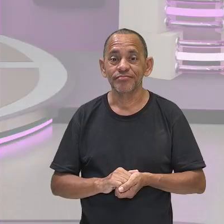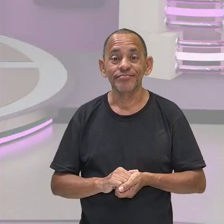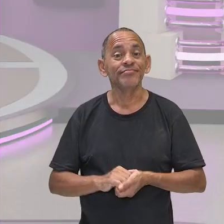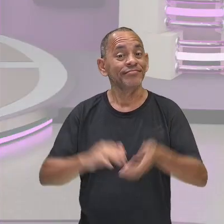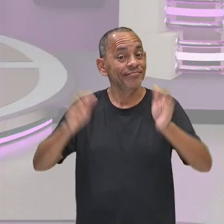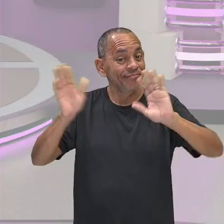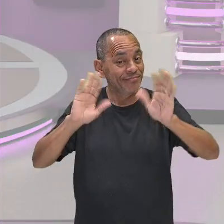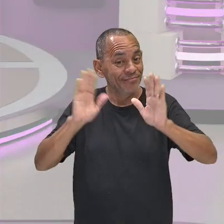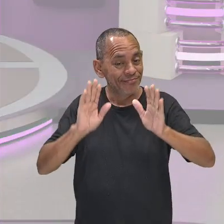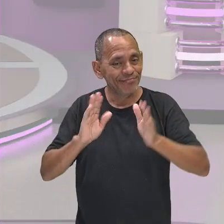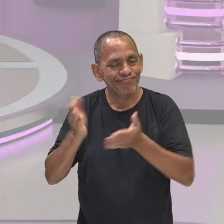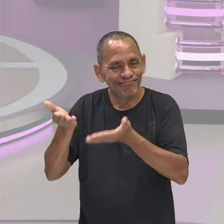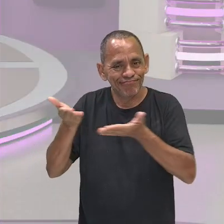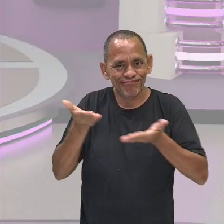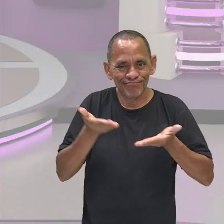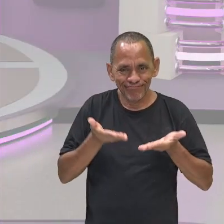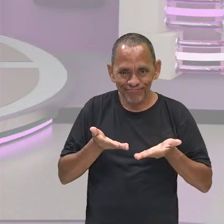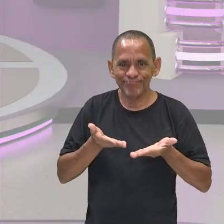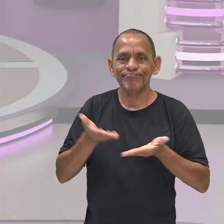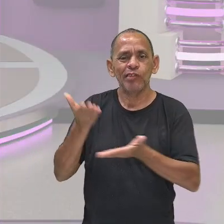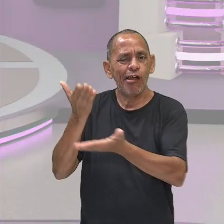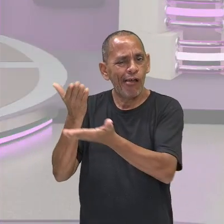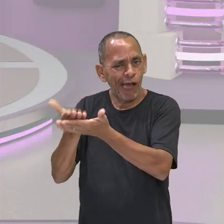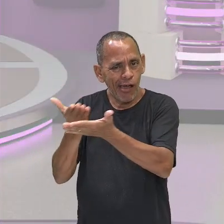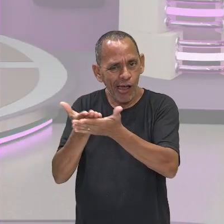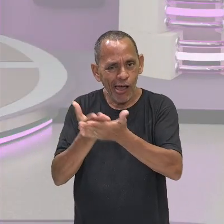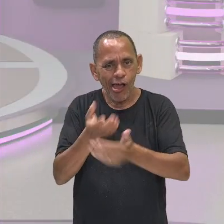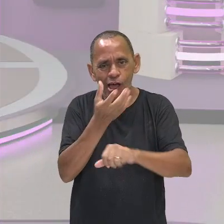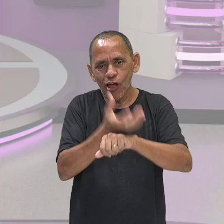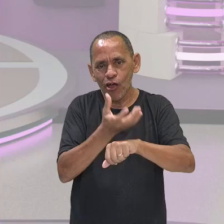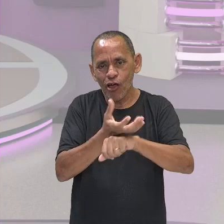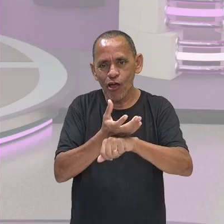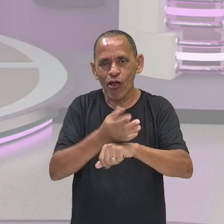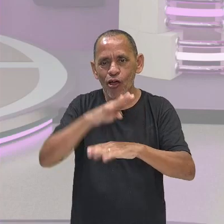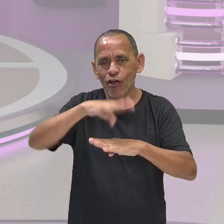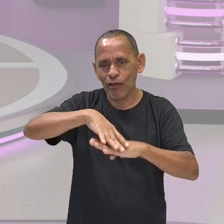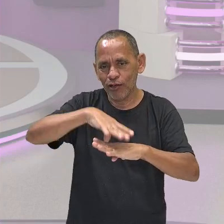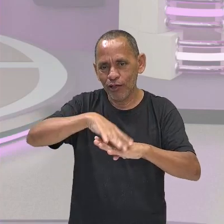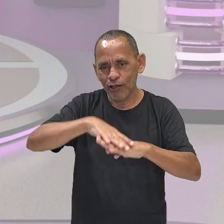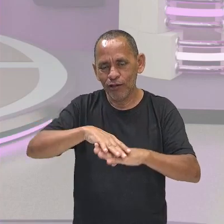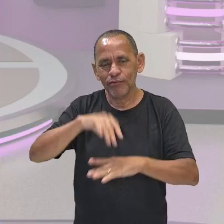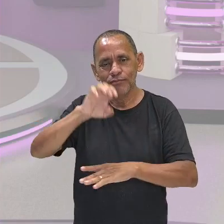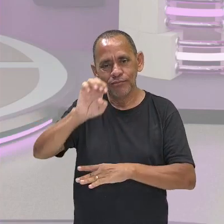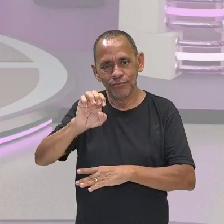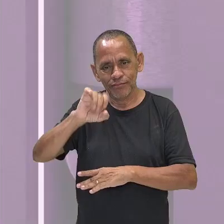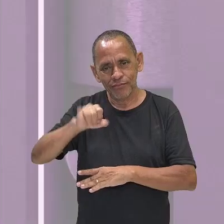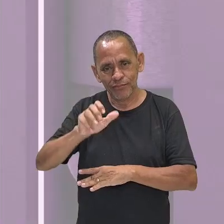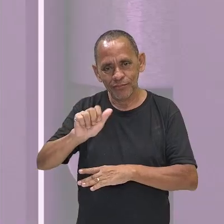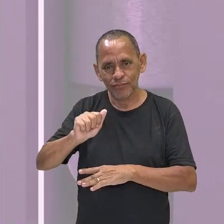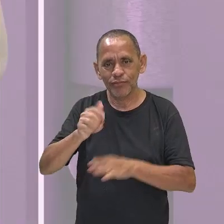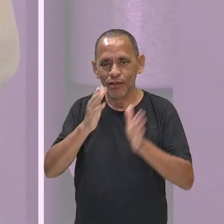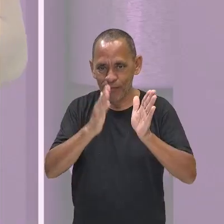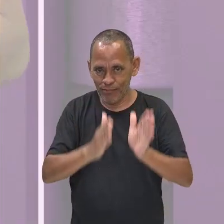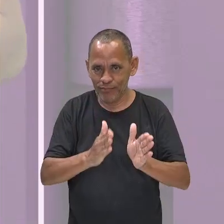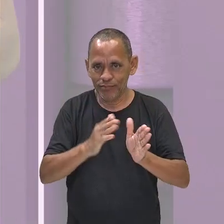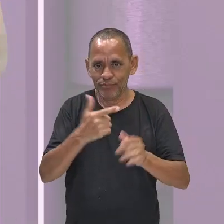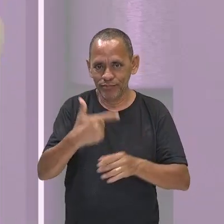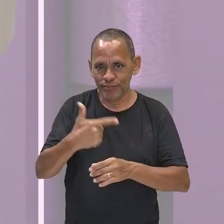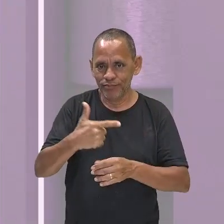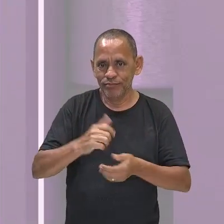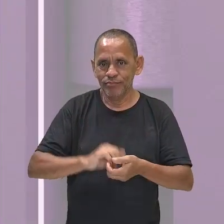Olá, sejam todos bem-vindos a mais uma aula do componente de Matemática EJA, segunda fase. Aqui